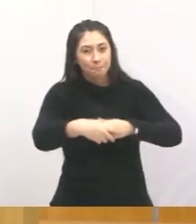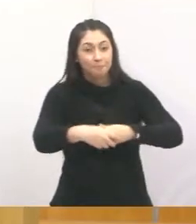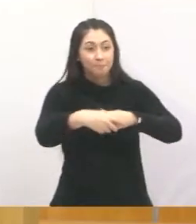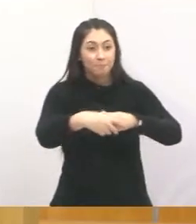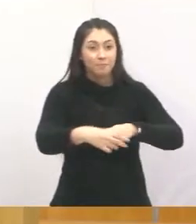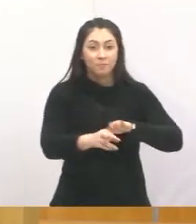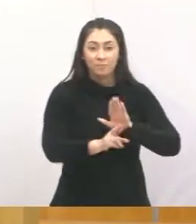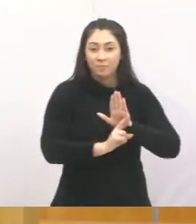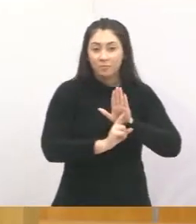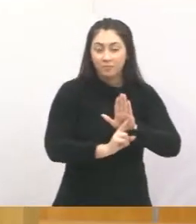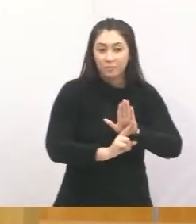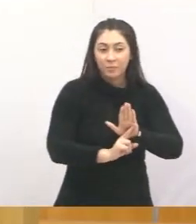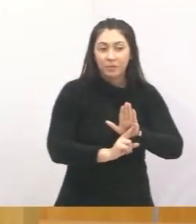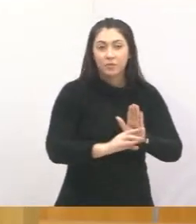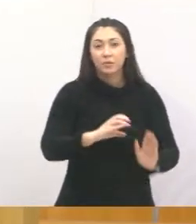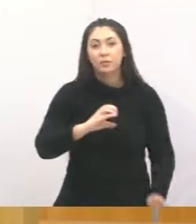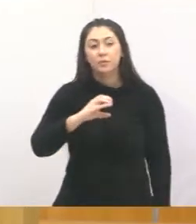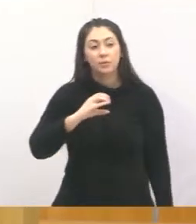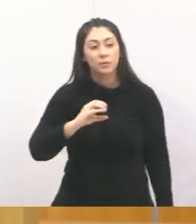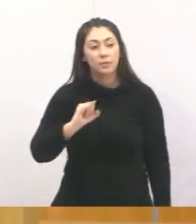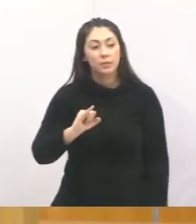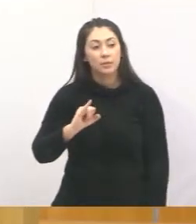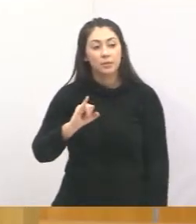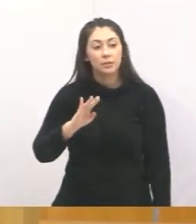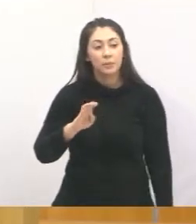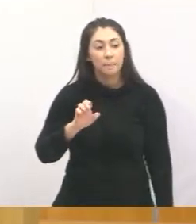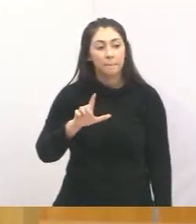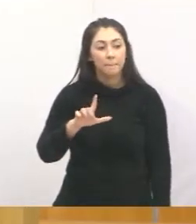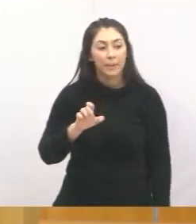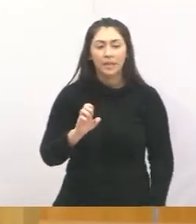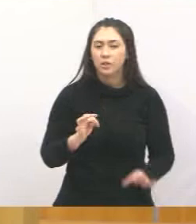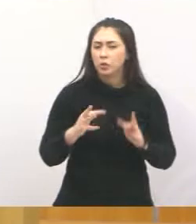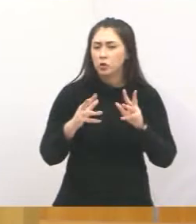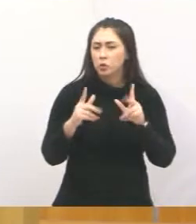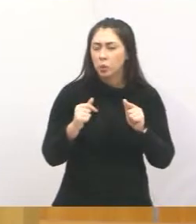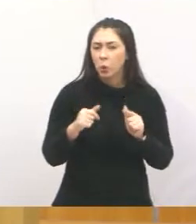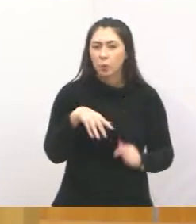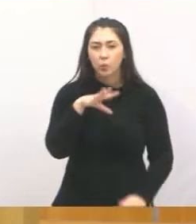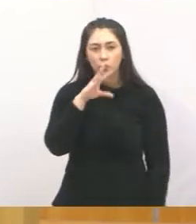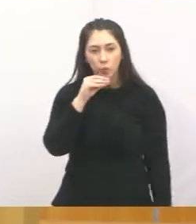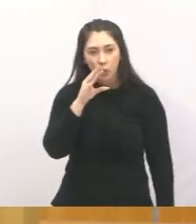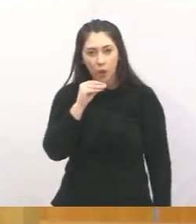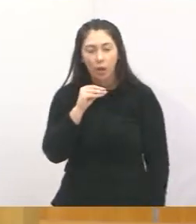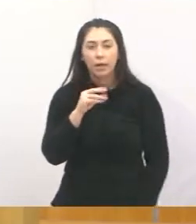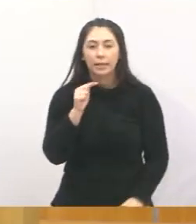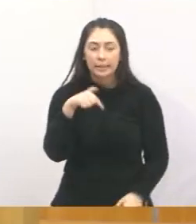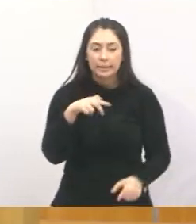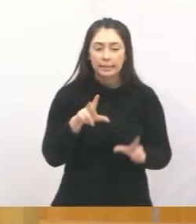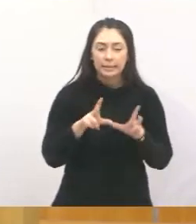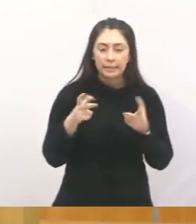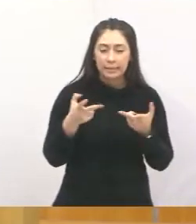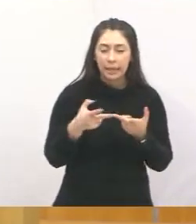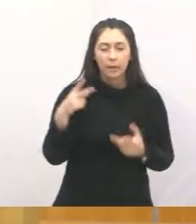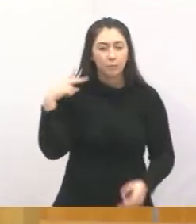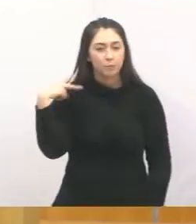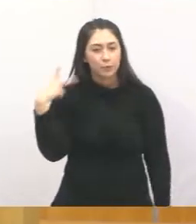do pessoal da Cibele, pessoal da TV Câmara, todos os funcionários aqui da casa, os vereadores e